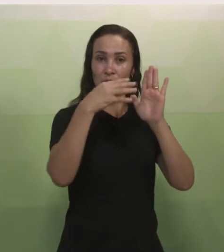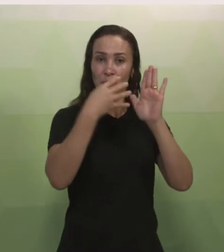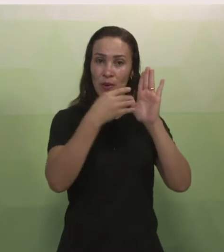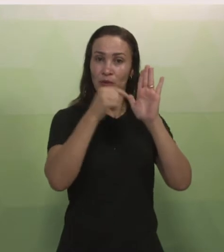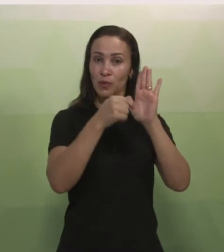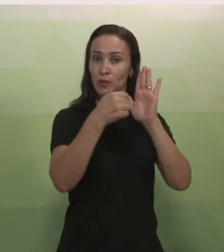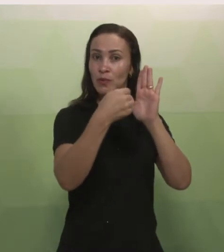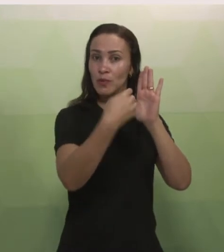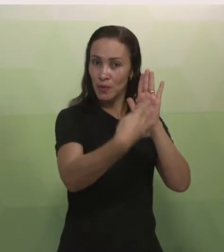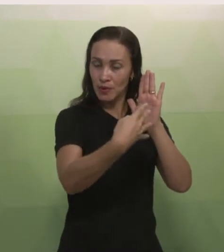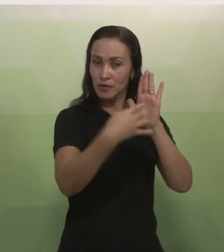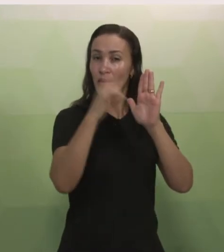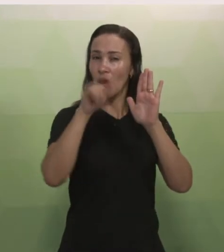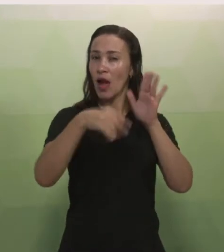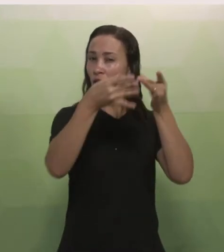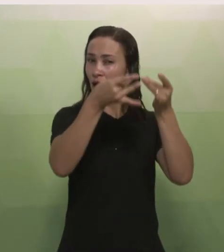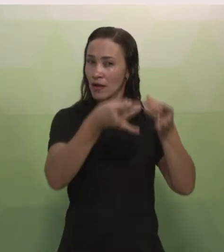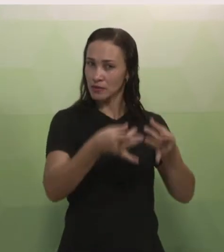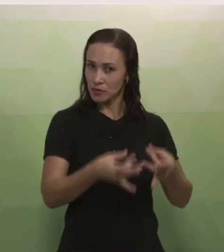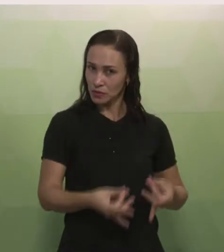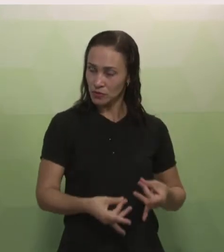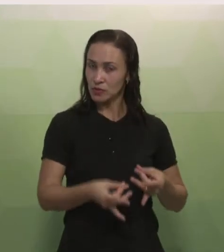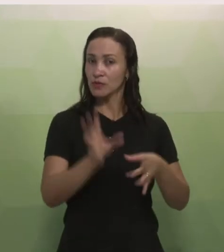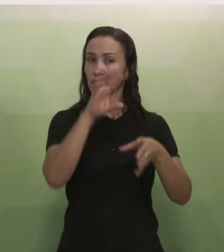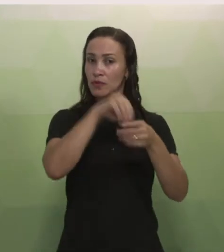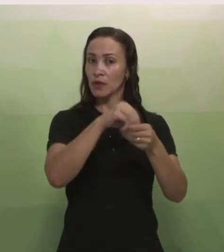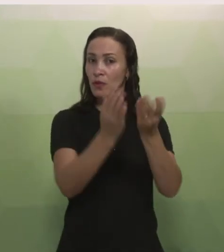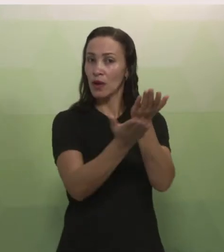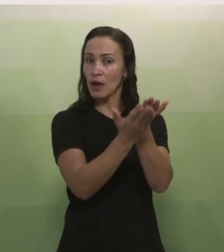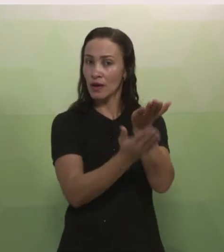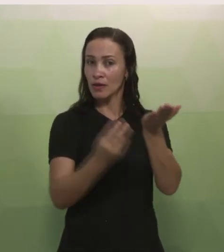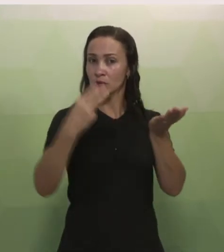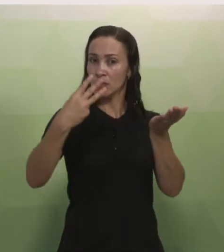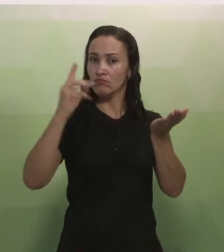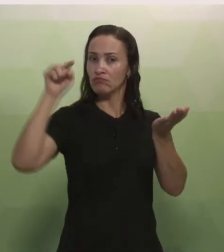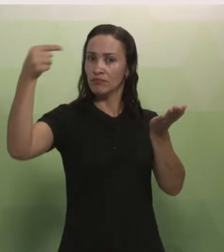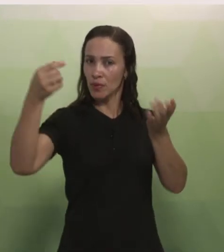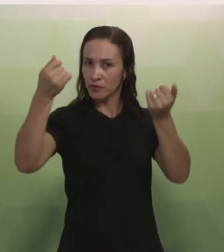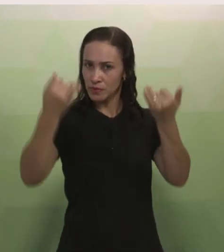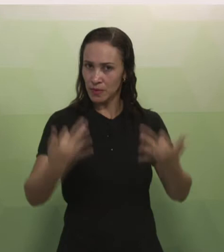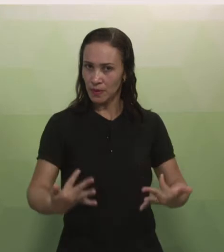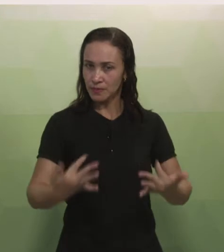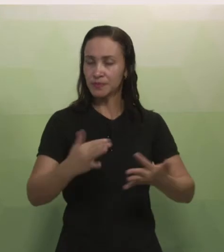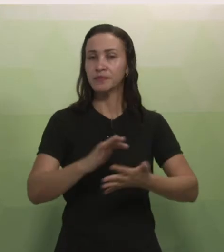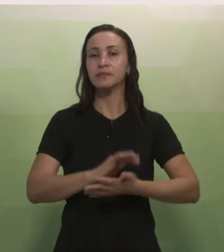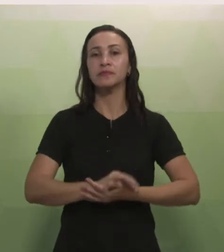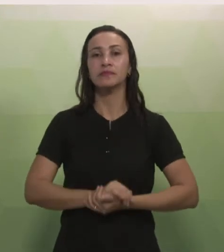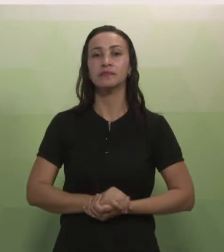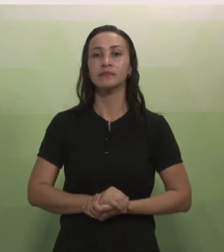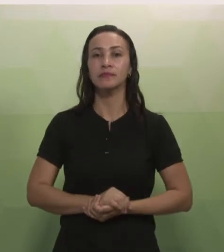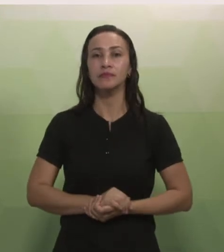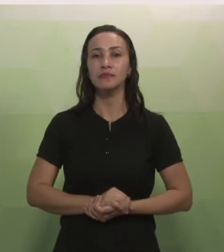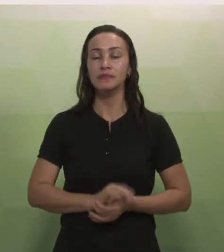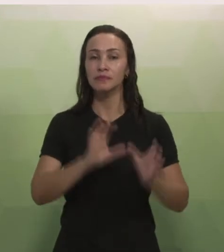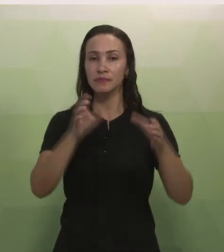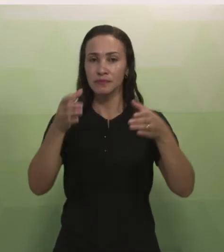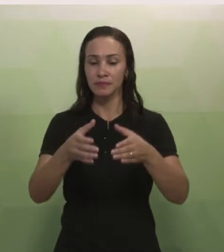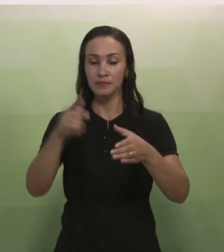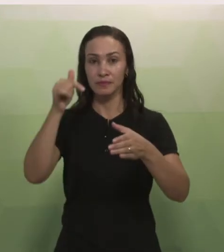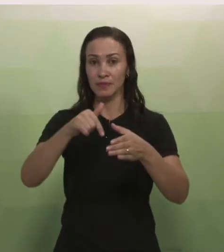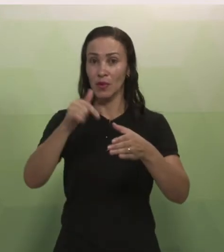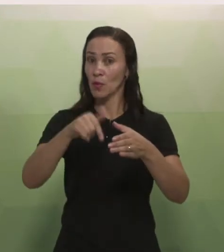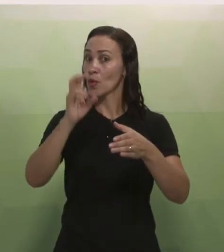4.3 e 4.4, ele é descritivo no anexo 3, que eu vou explicar.